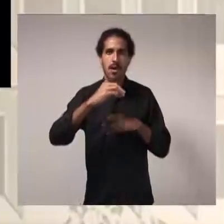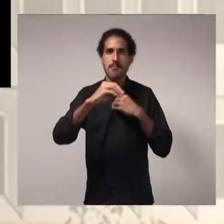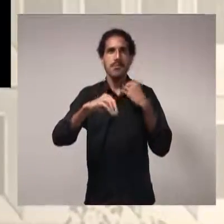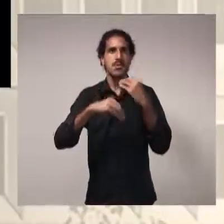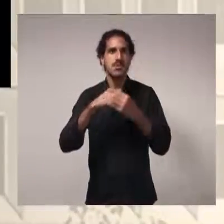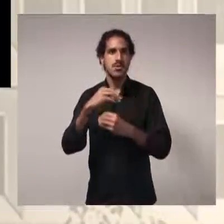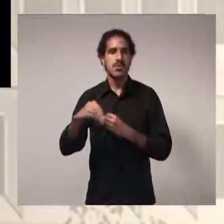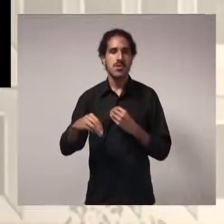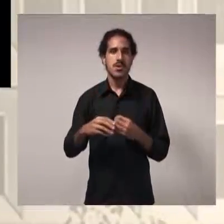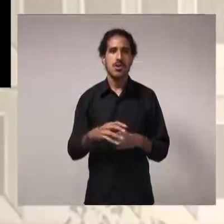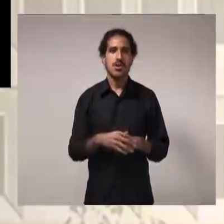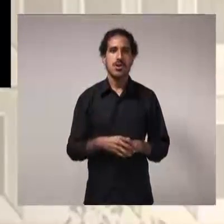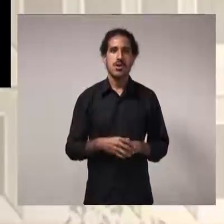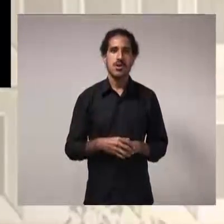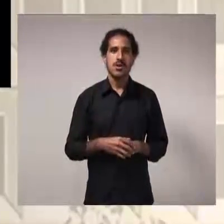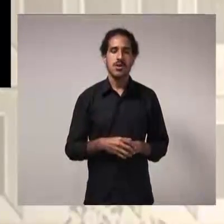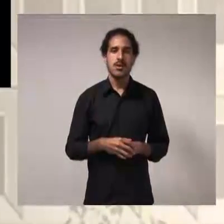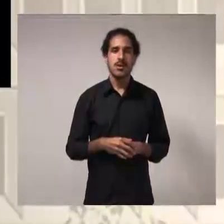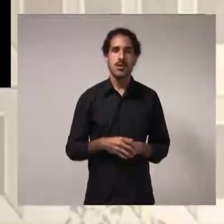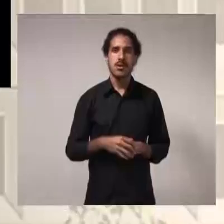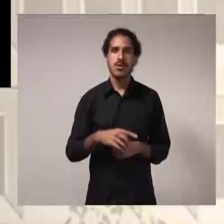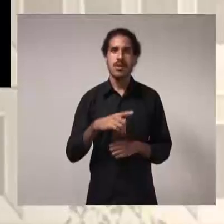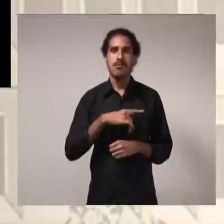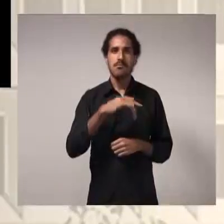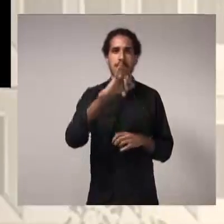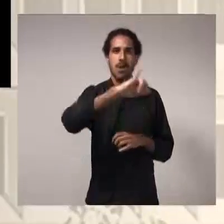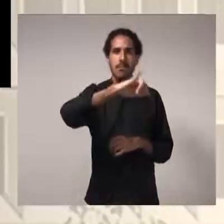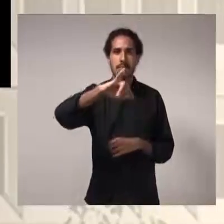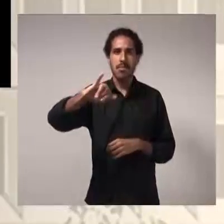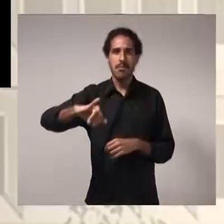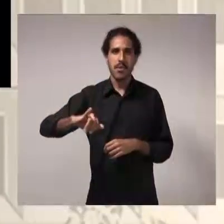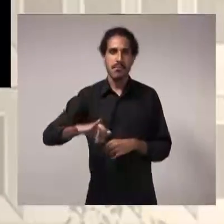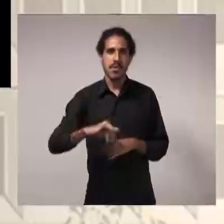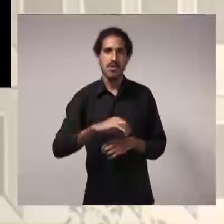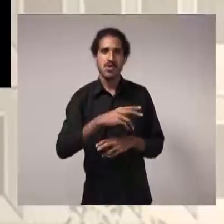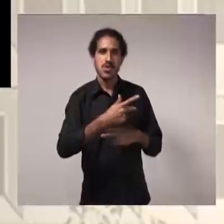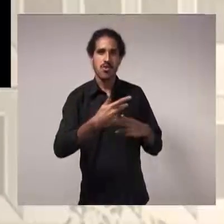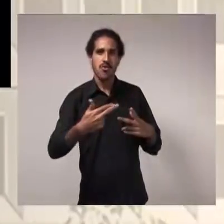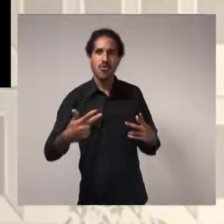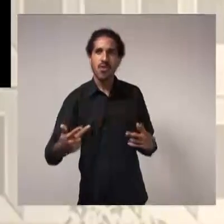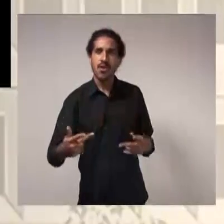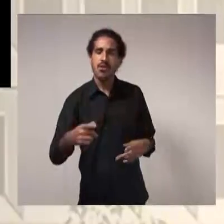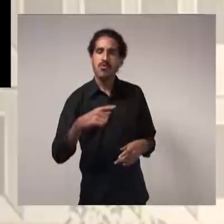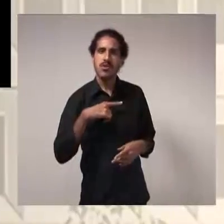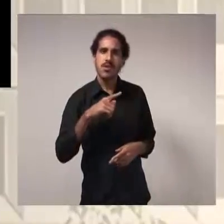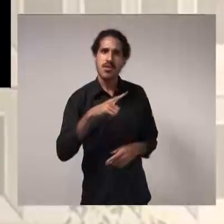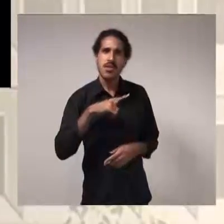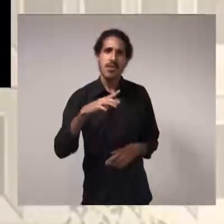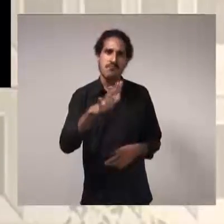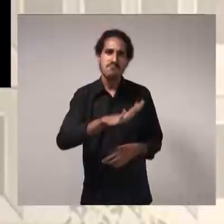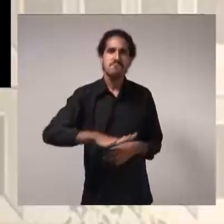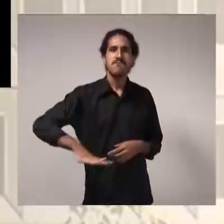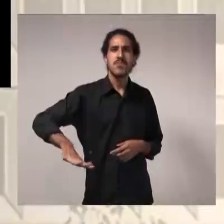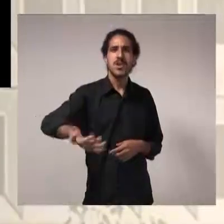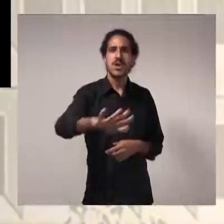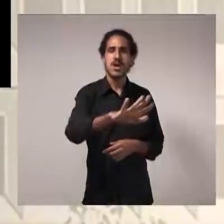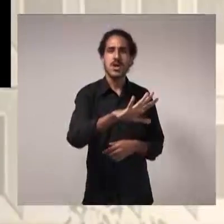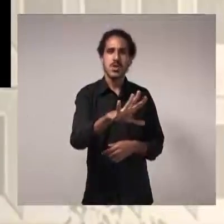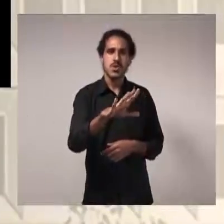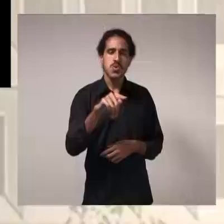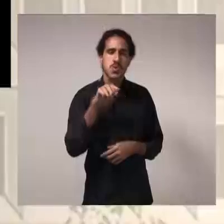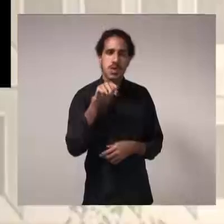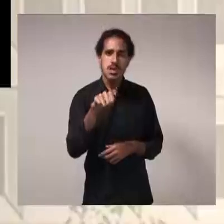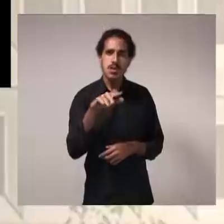são recusadas do paisagismo vão para aí, até para serem tratadas, e aí você tem aquele ambiente que é um ambiente